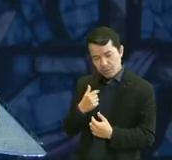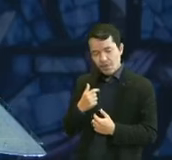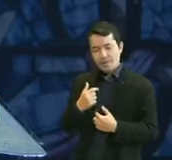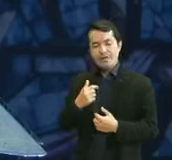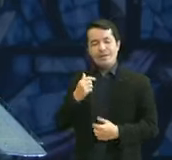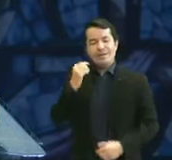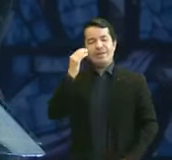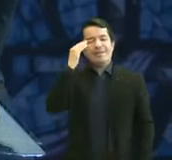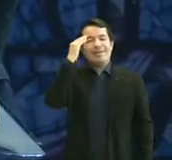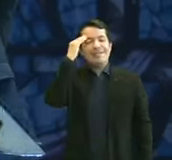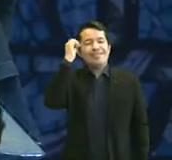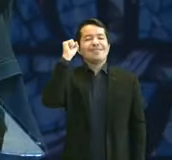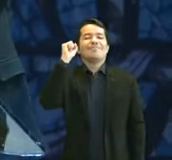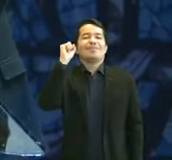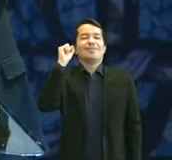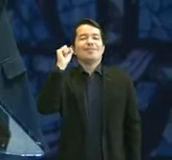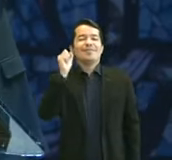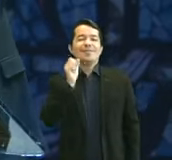mim a sabedoria,